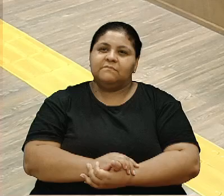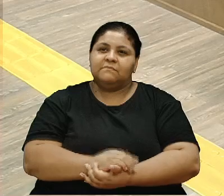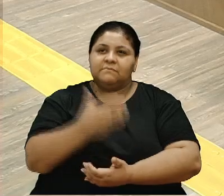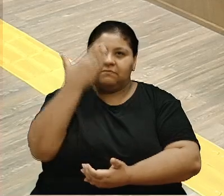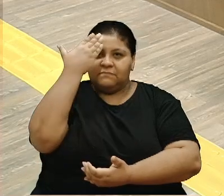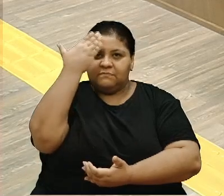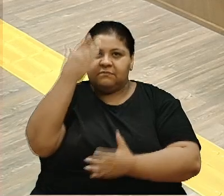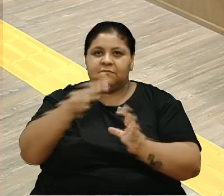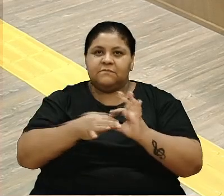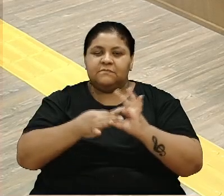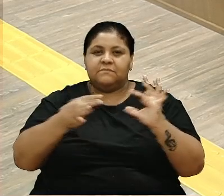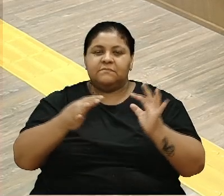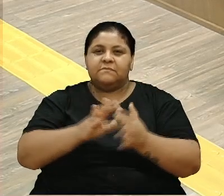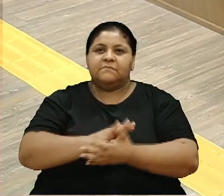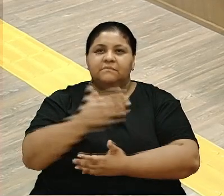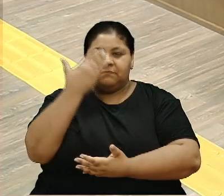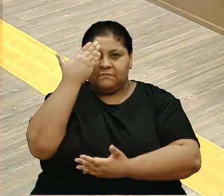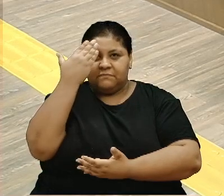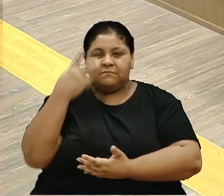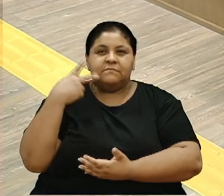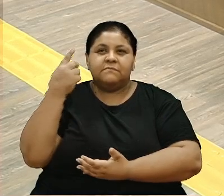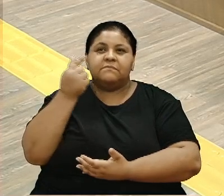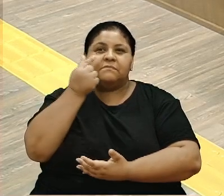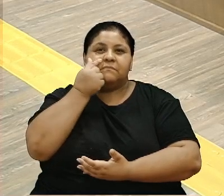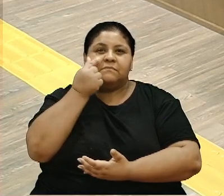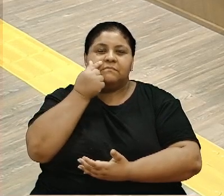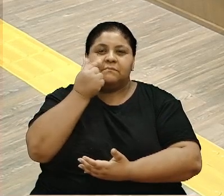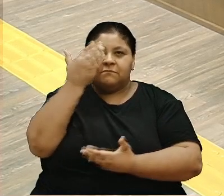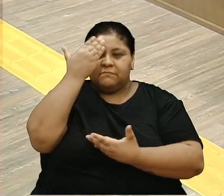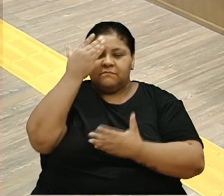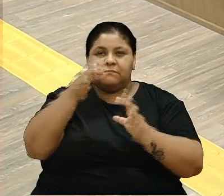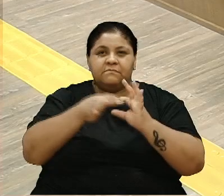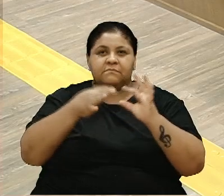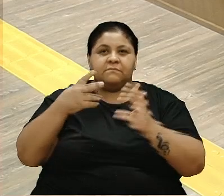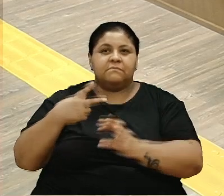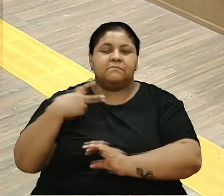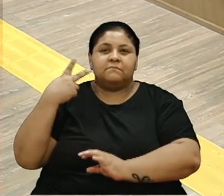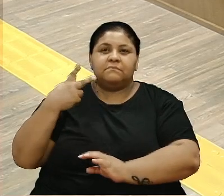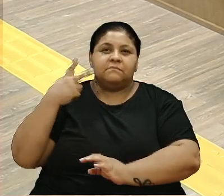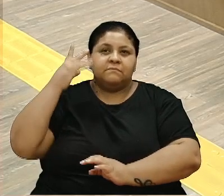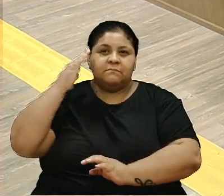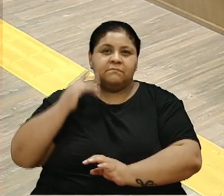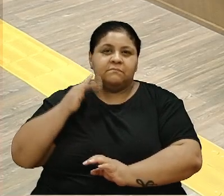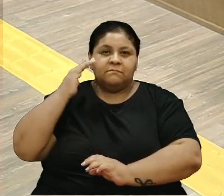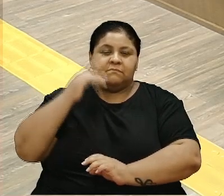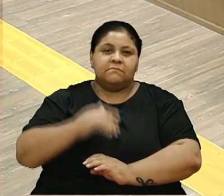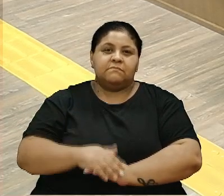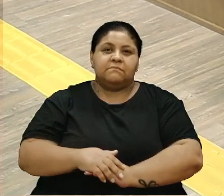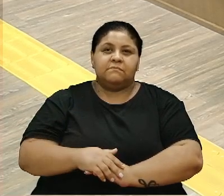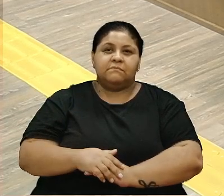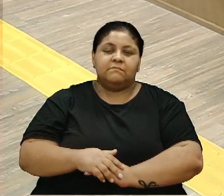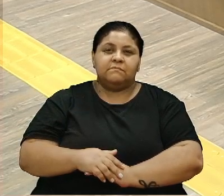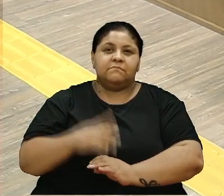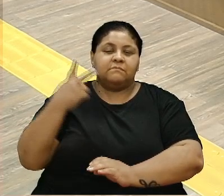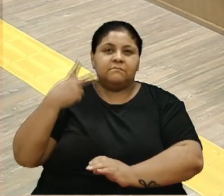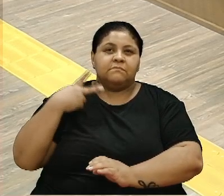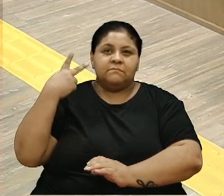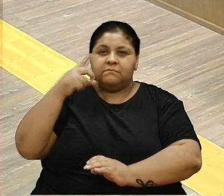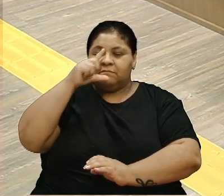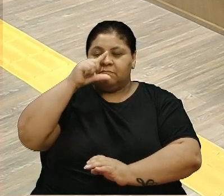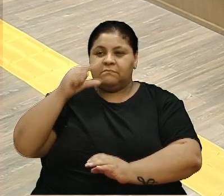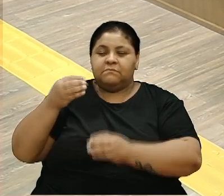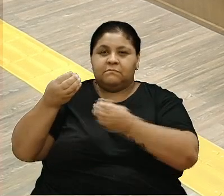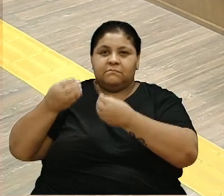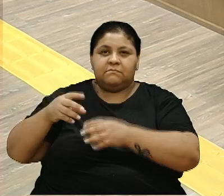Agradeço e abro mão. Obrigado, vereador Eloy Frisso. Abre mão. Vereadora Daiane Melo. Vereador Sandro Fantinel,